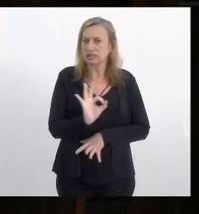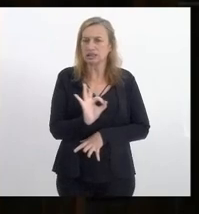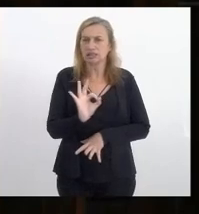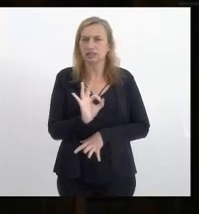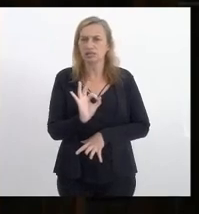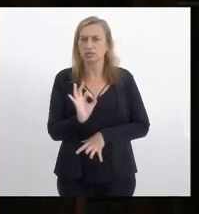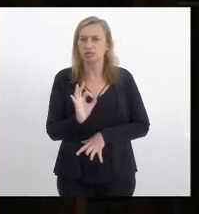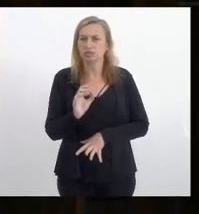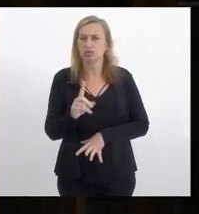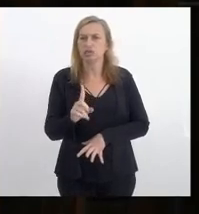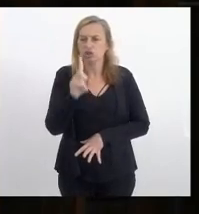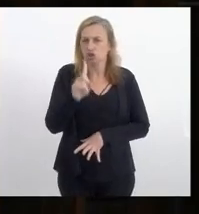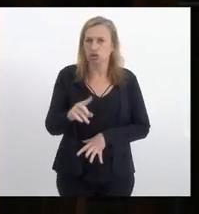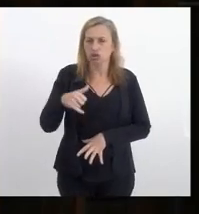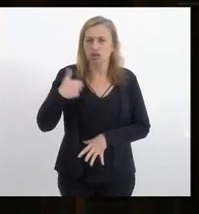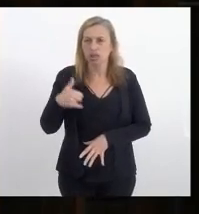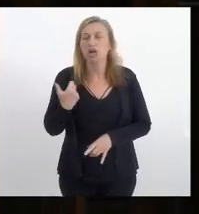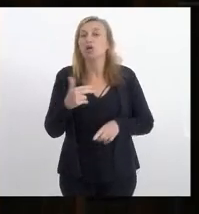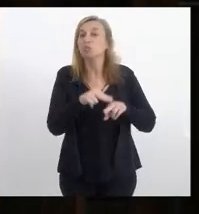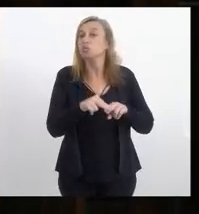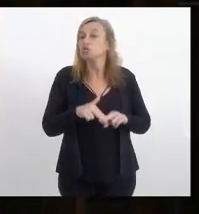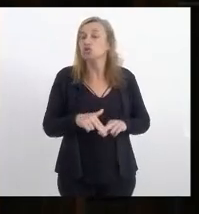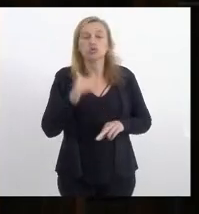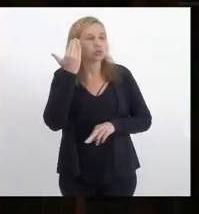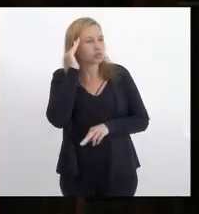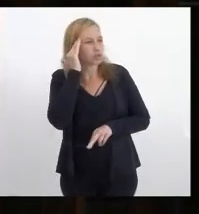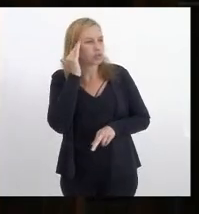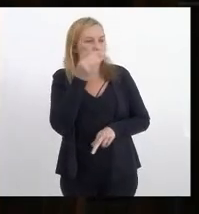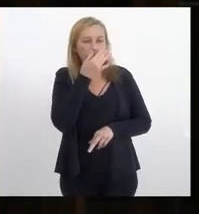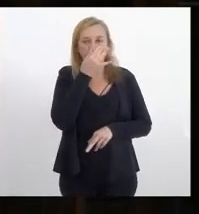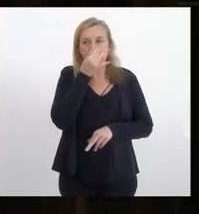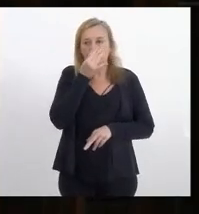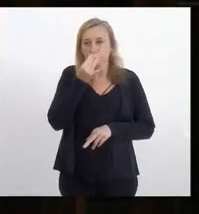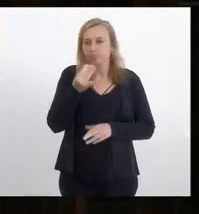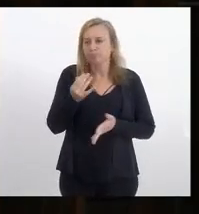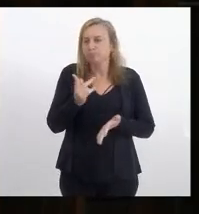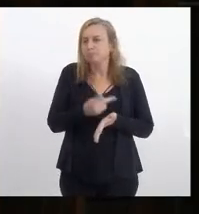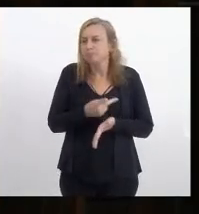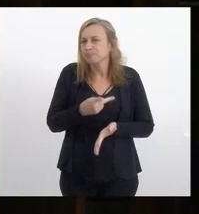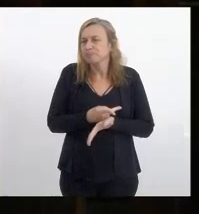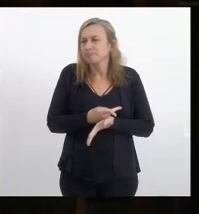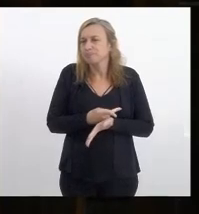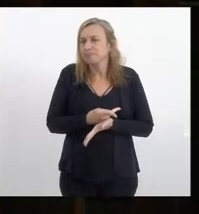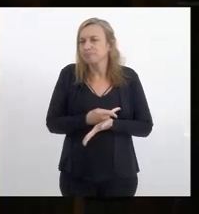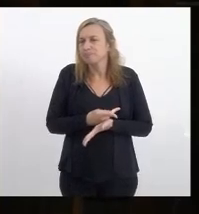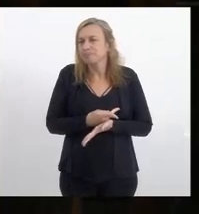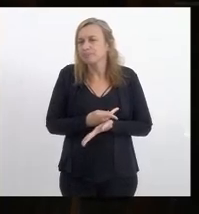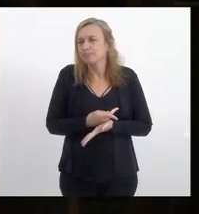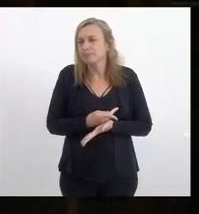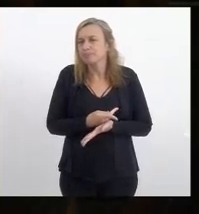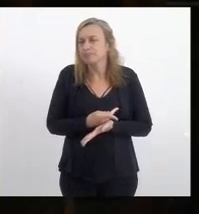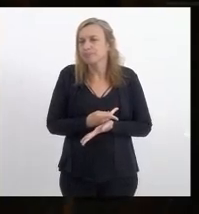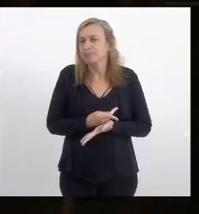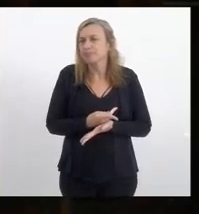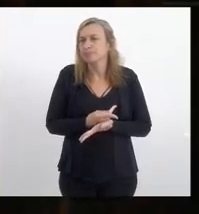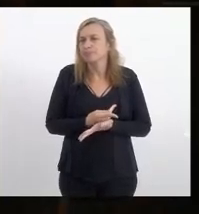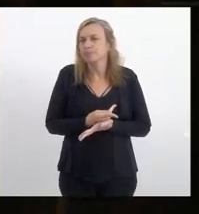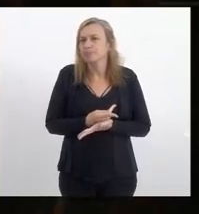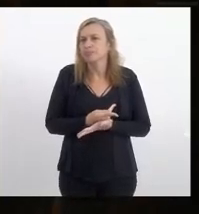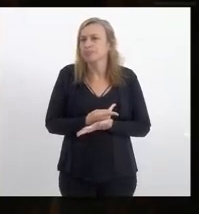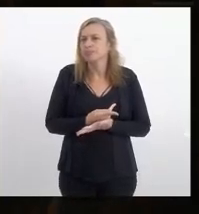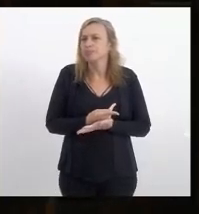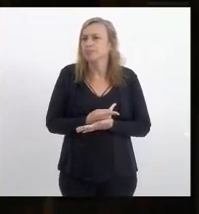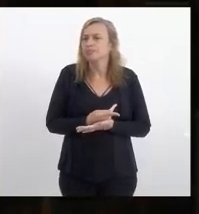paridade e os por conta de um entendimento equivocado de marido de uma jurisprudência